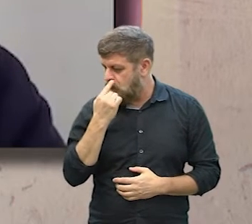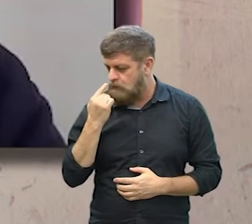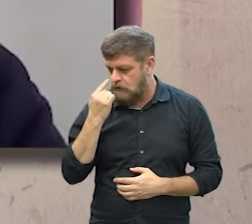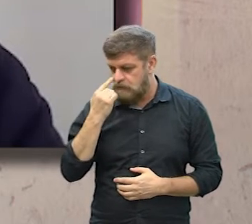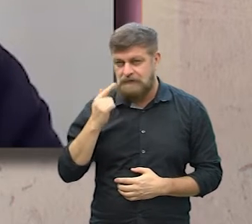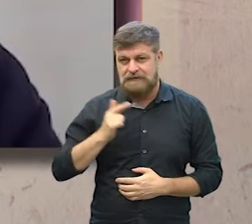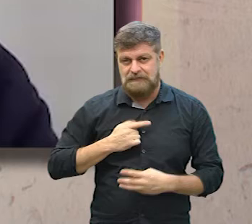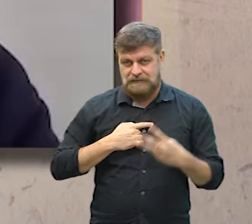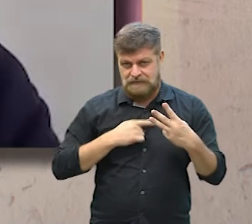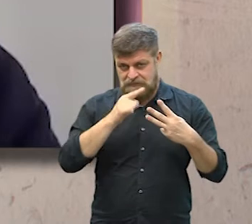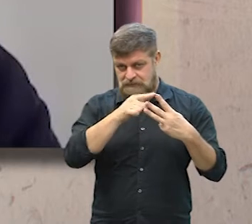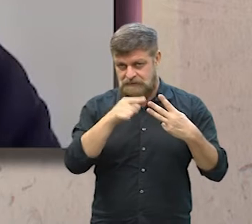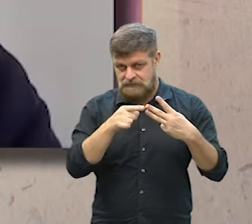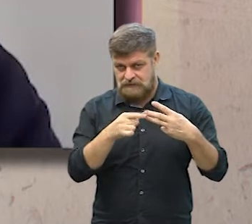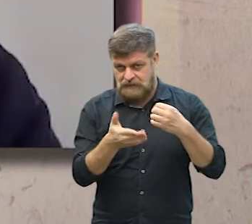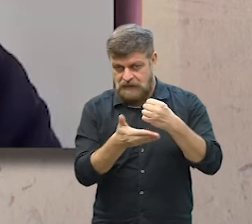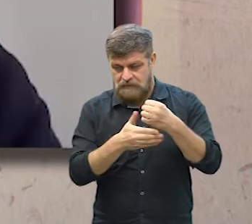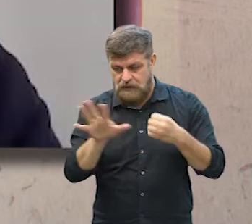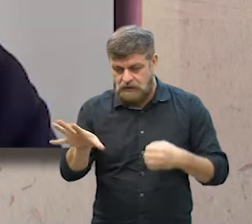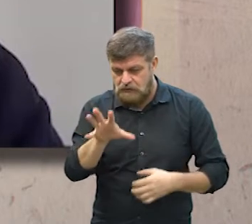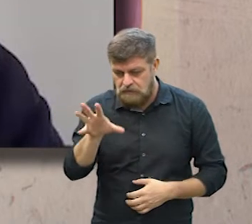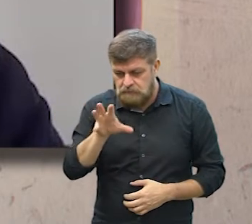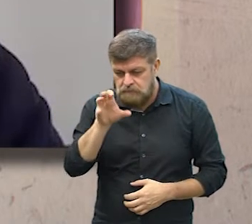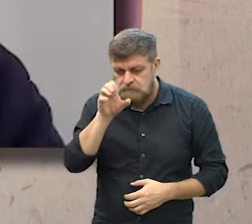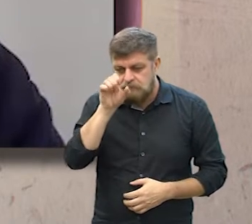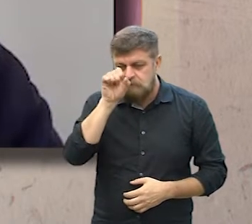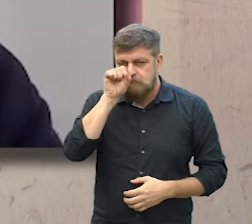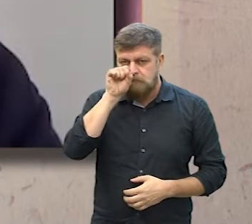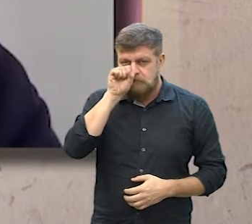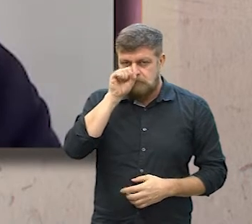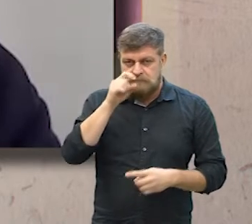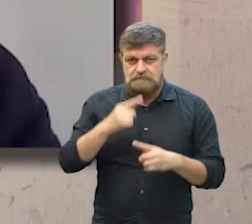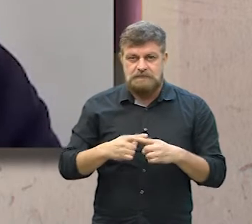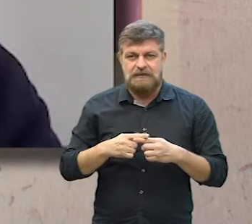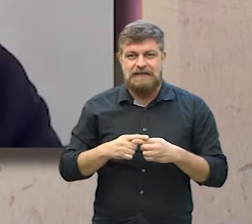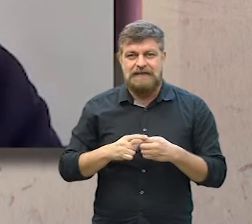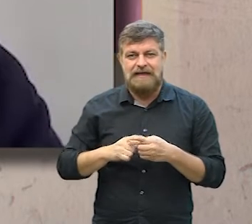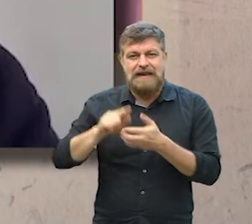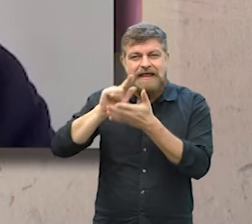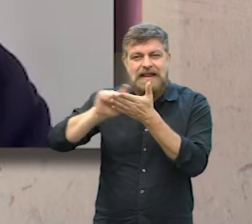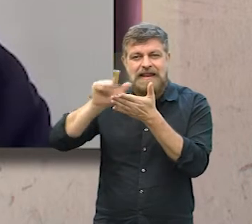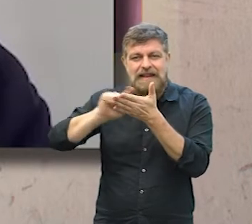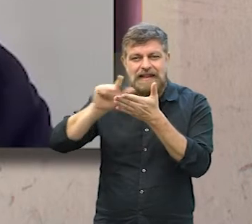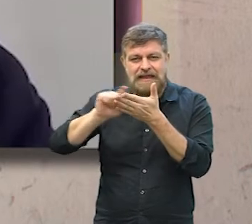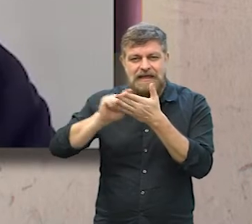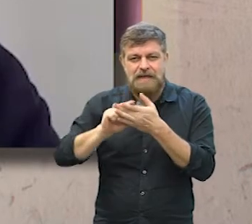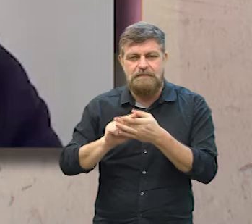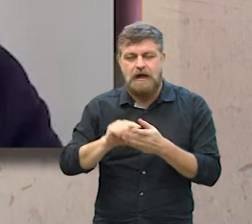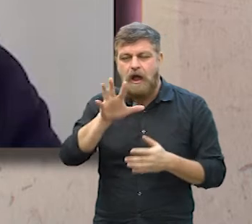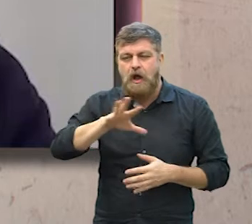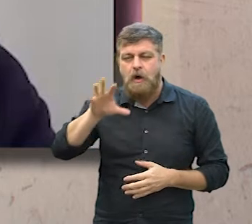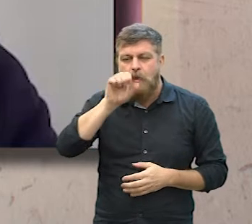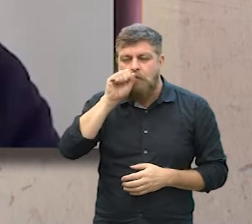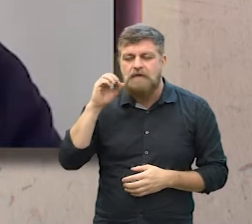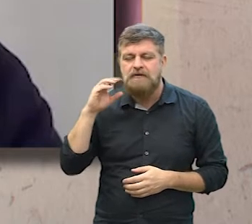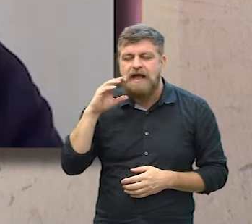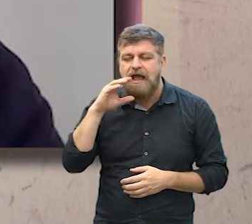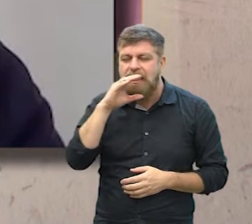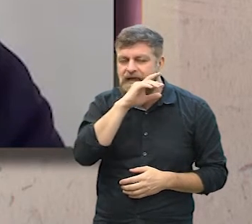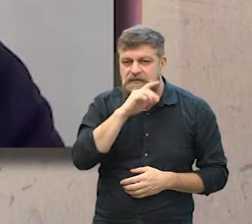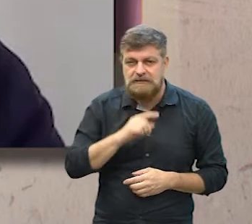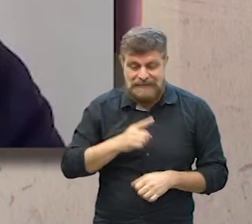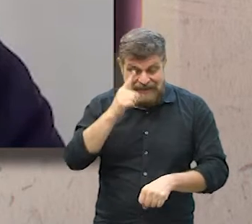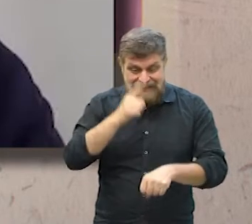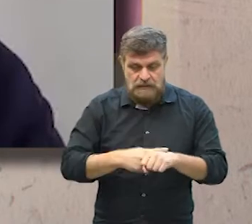teria basicamente três funções, né? O ar entra pelo nariz, a gente deve respirar pelo nariz, porque ele filtra, umedece e aquece o ar. Quando você